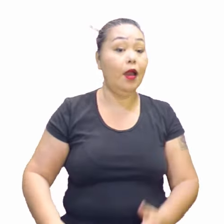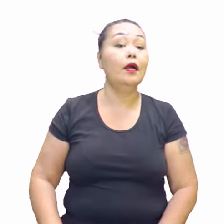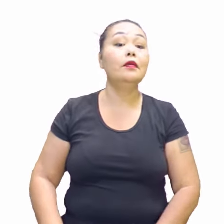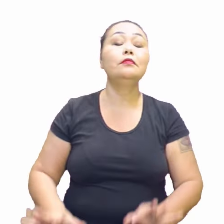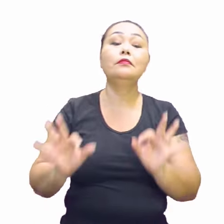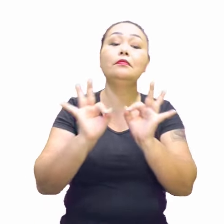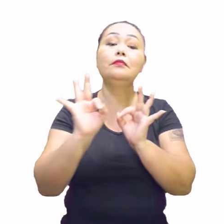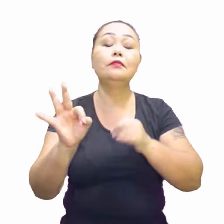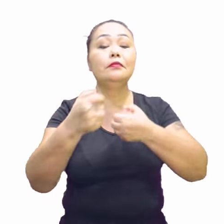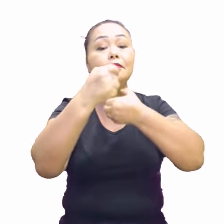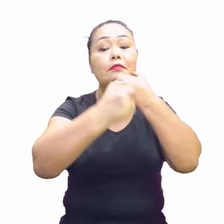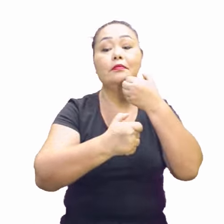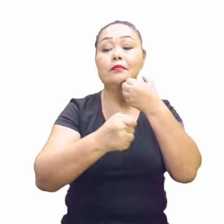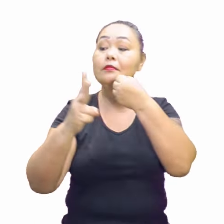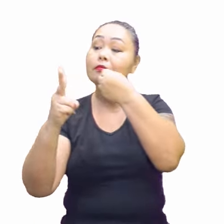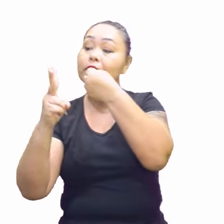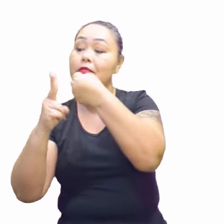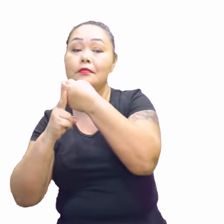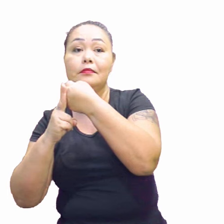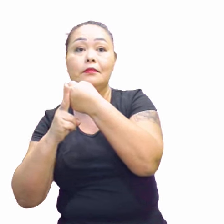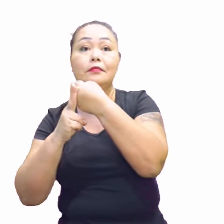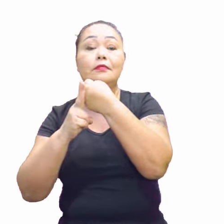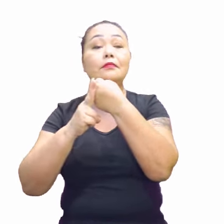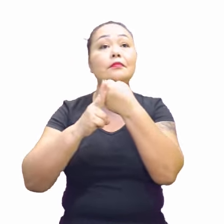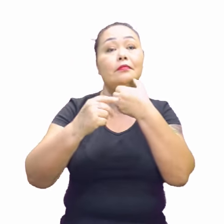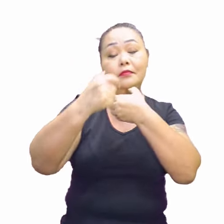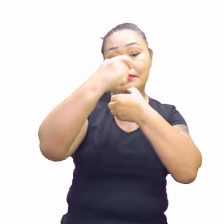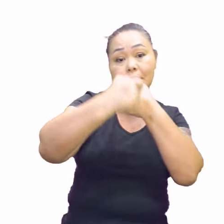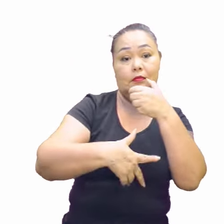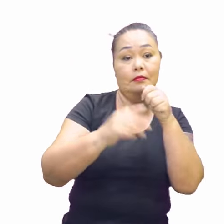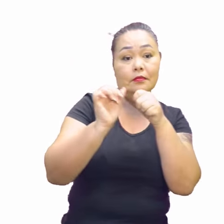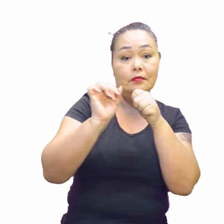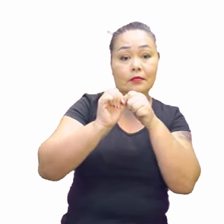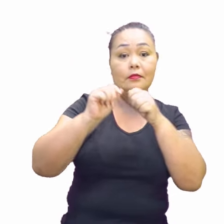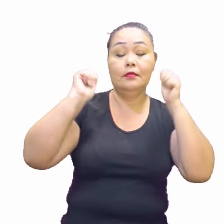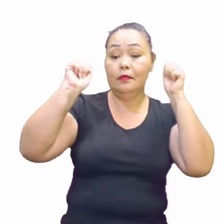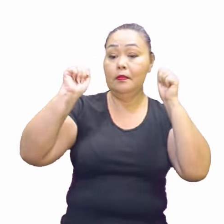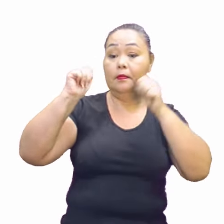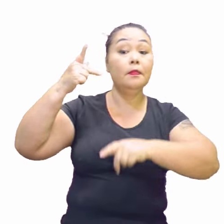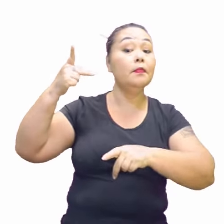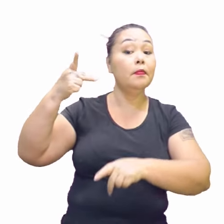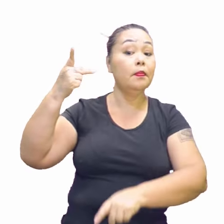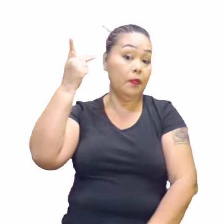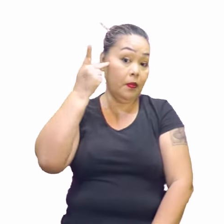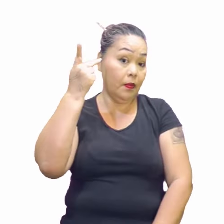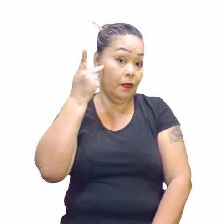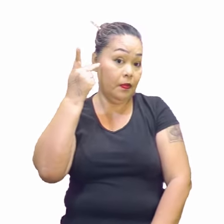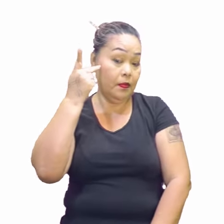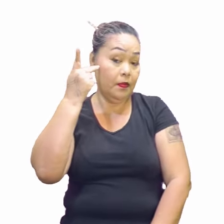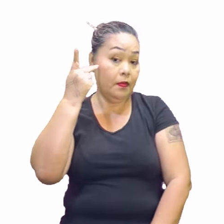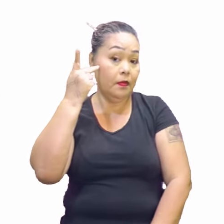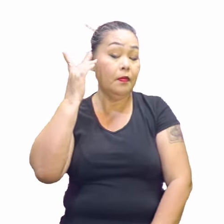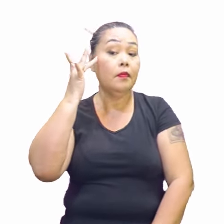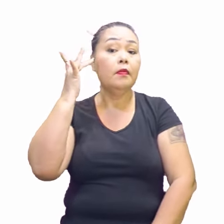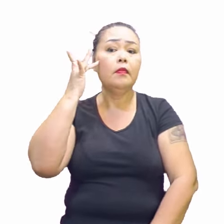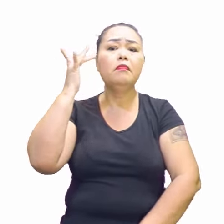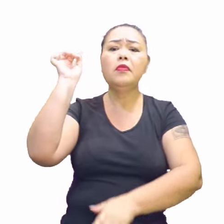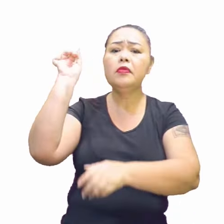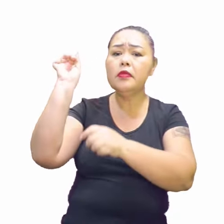Distância entre sujeito e verbo. A torcida dos clubes paulistas que estavam em